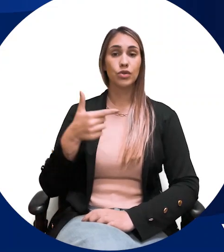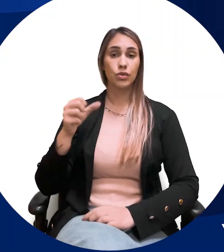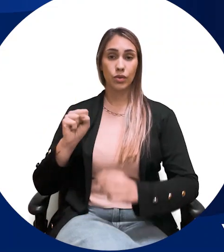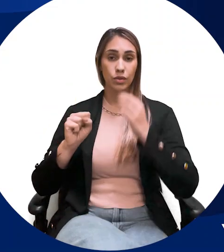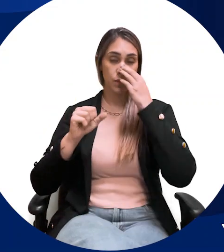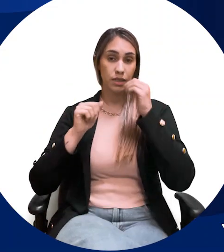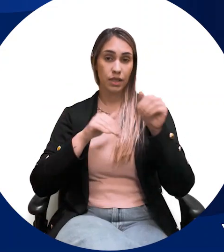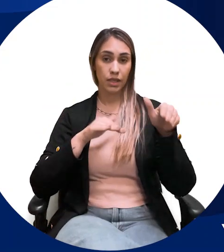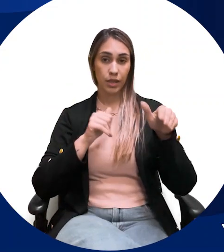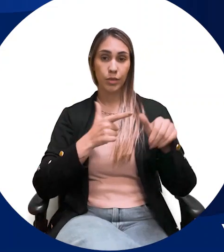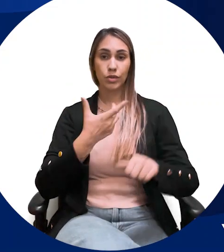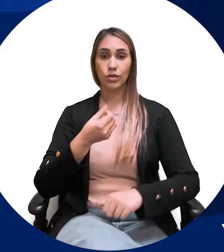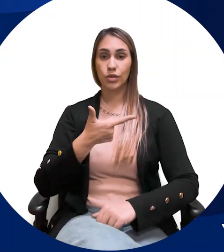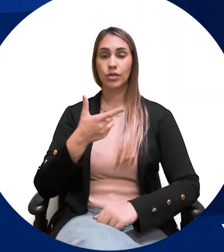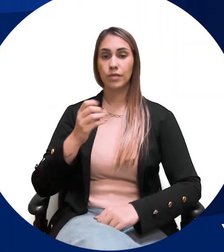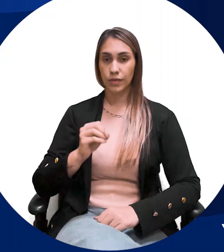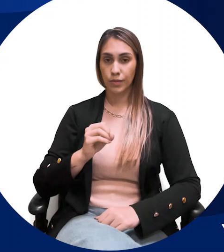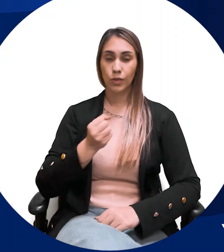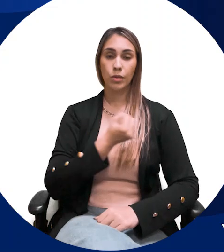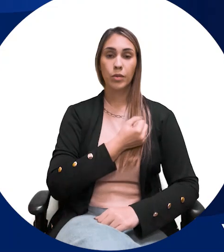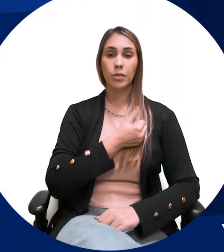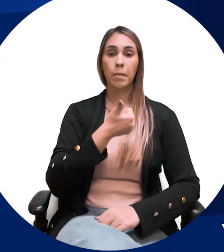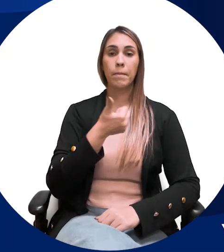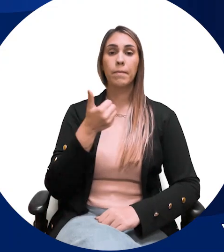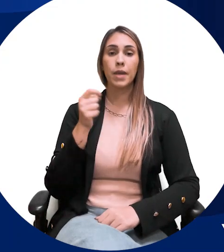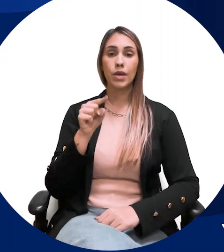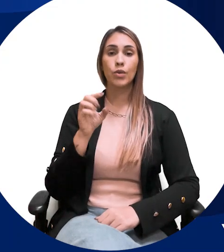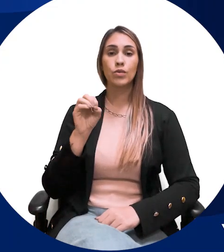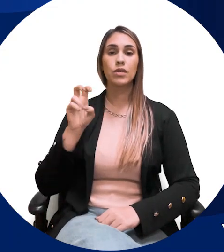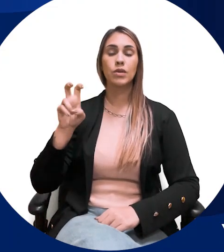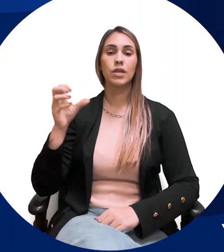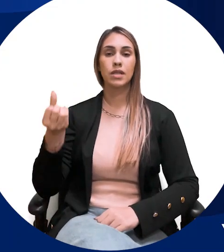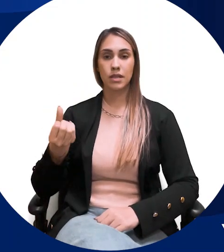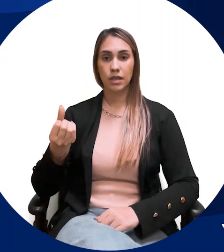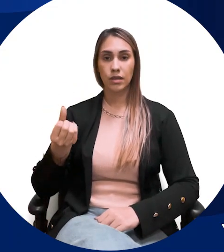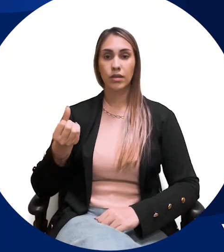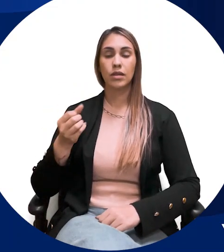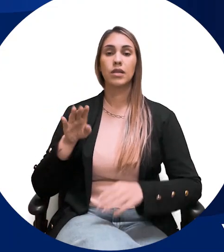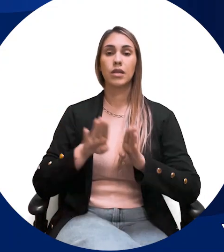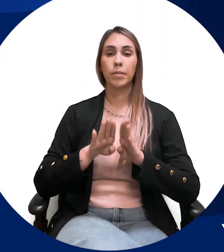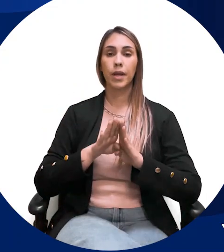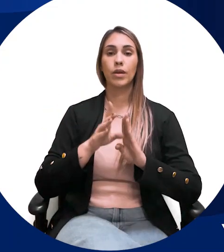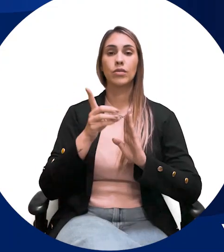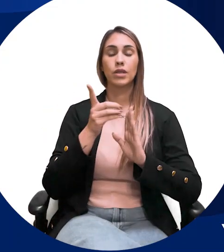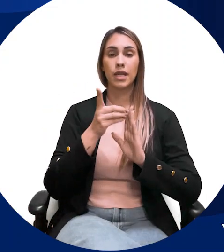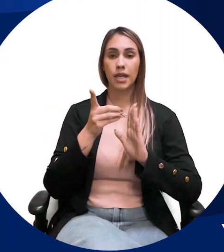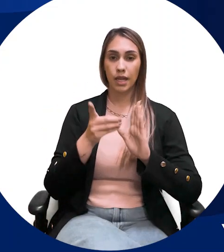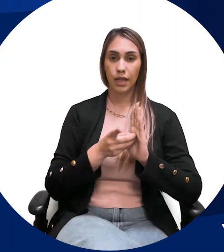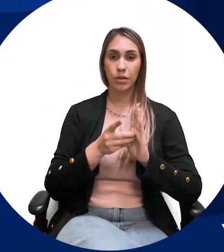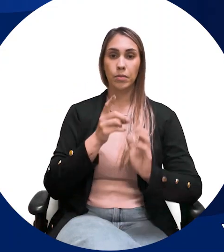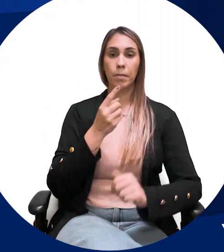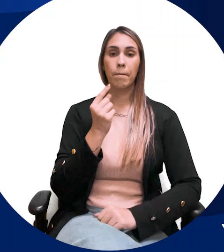de 2020 e Decreto número 1066, de 7 de outubro de 2024, considerando o Decreto